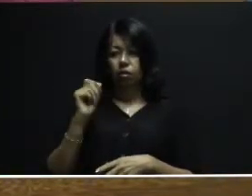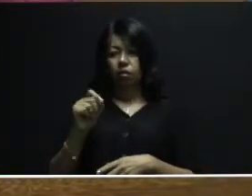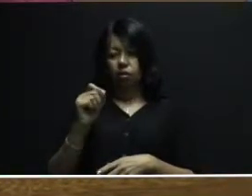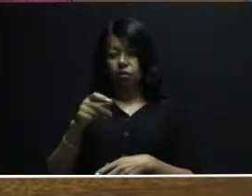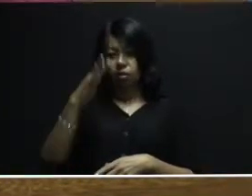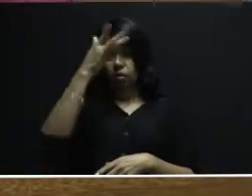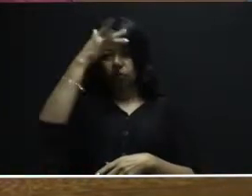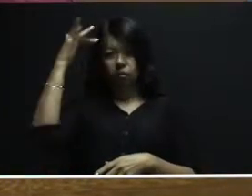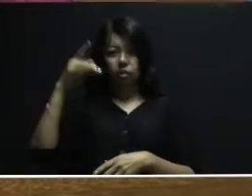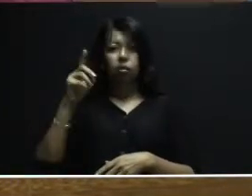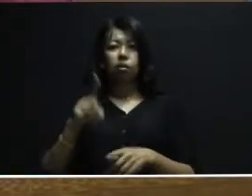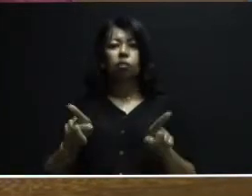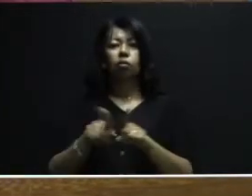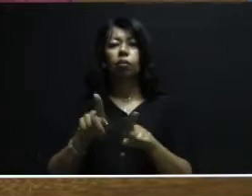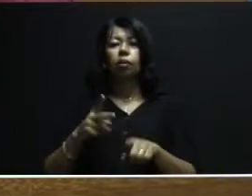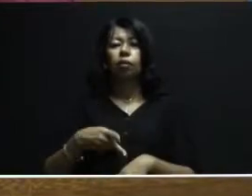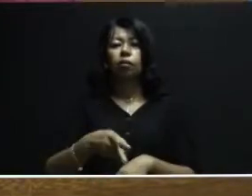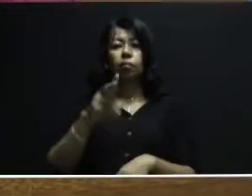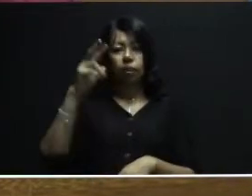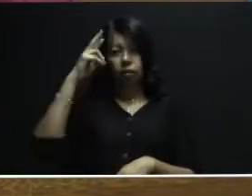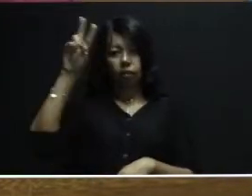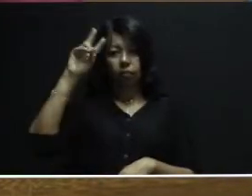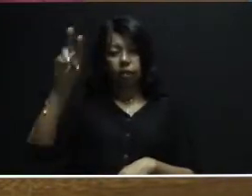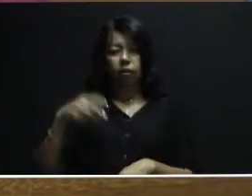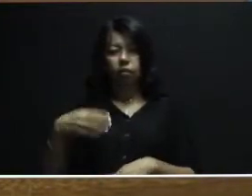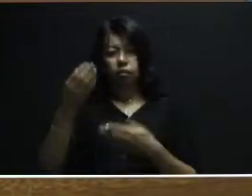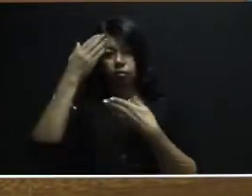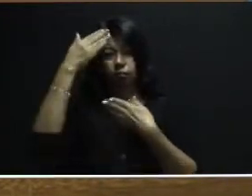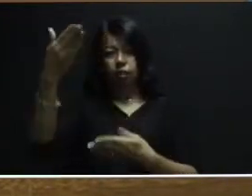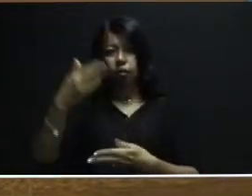essas pessoas sejam também sempre lembradas. Tá? Obrigado.